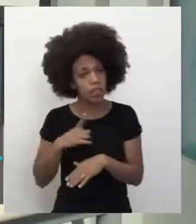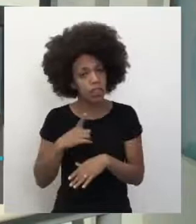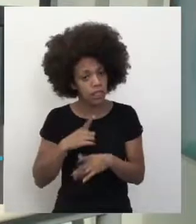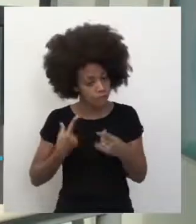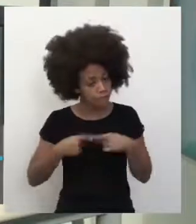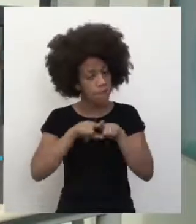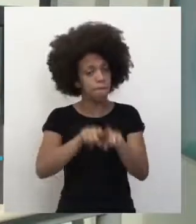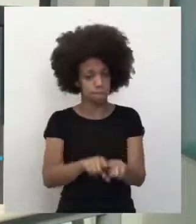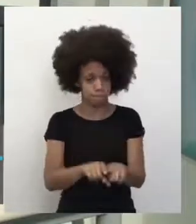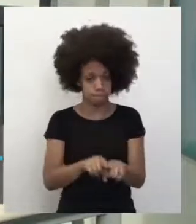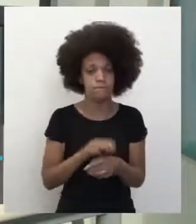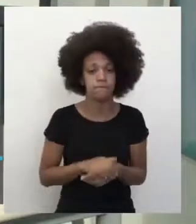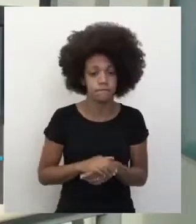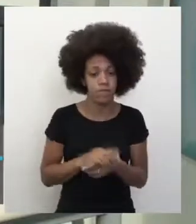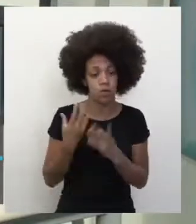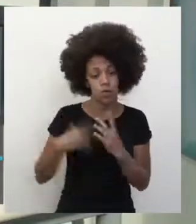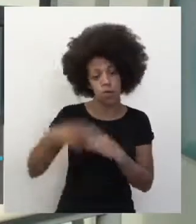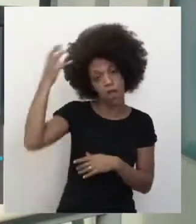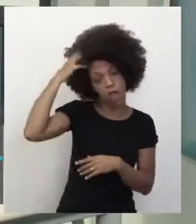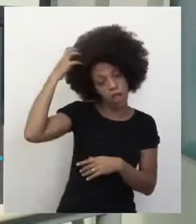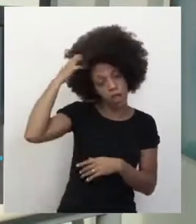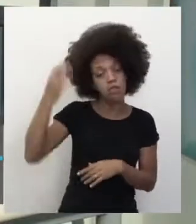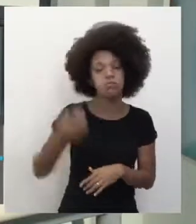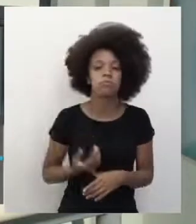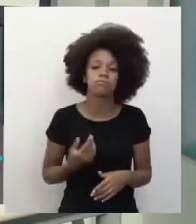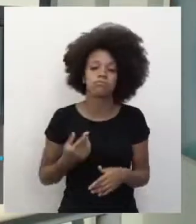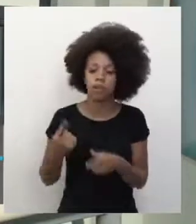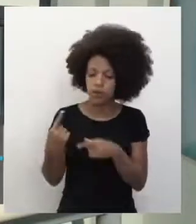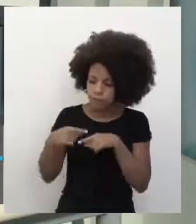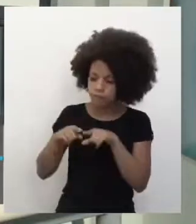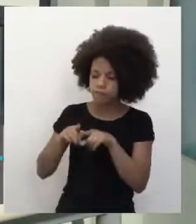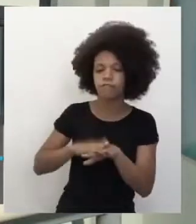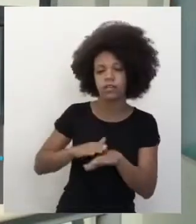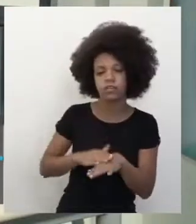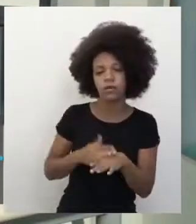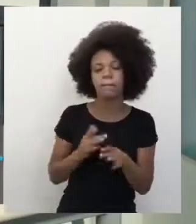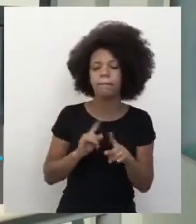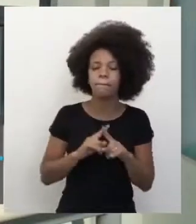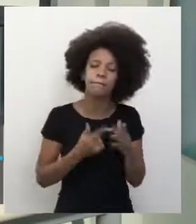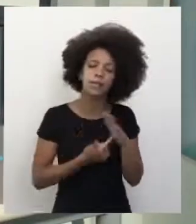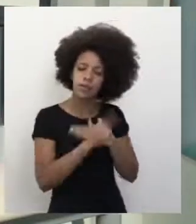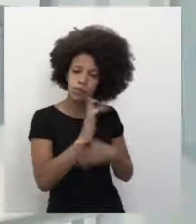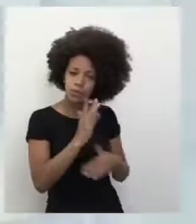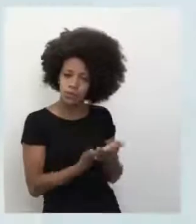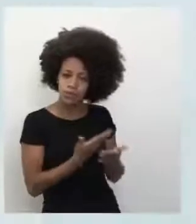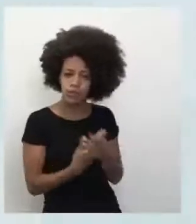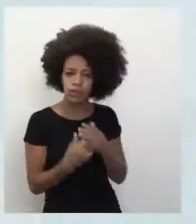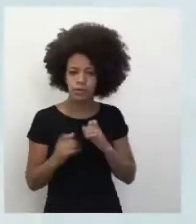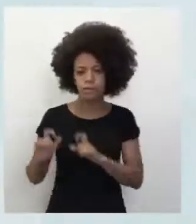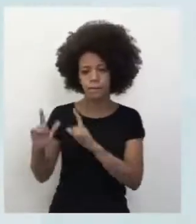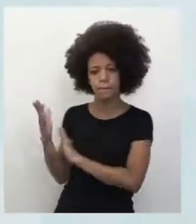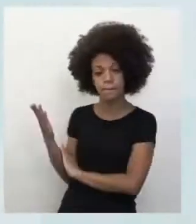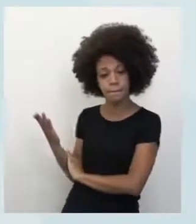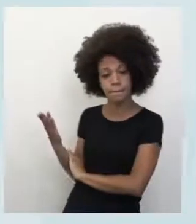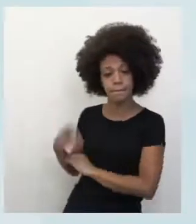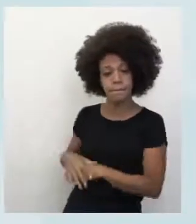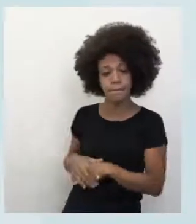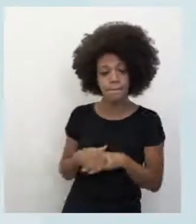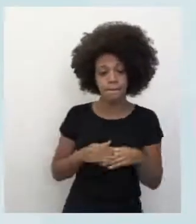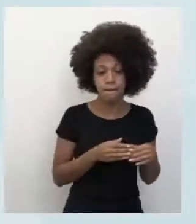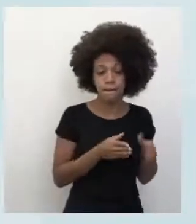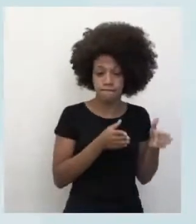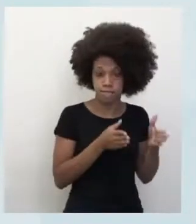como reis os mecenas. O rei ia lá e pagava, mas fica para uma outra aula. Isso aí. Olha aí a imagem, turma. A fase